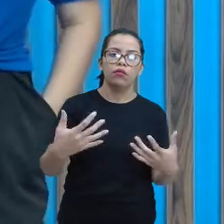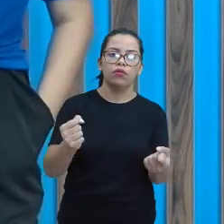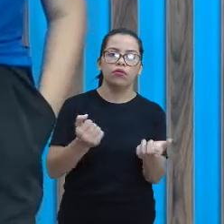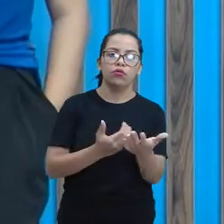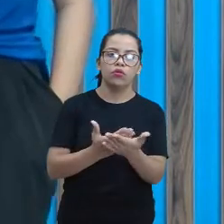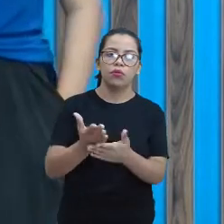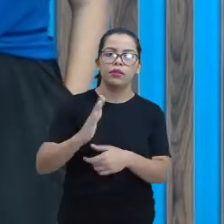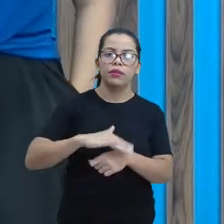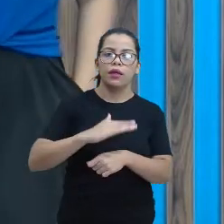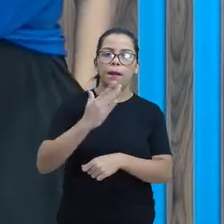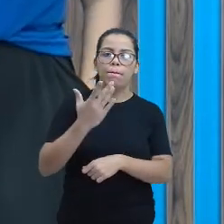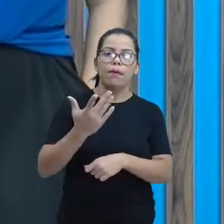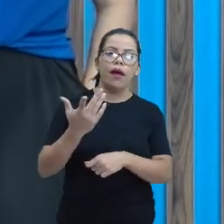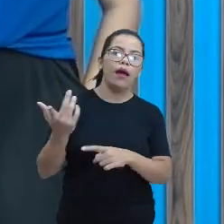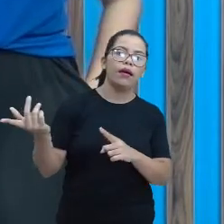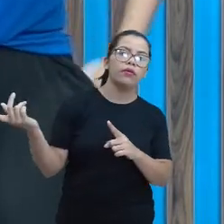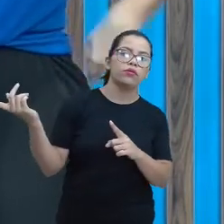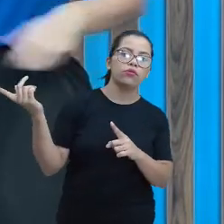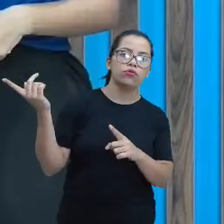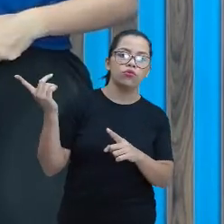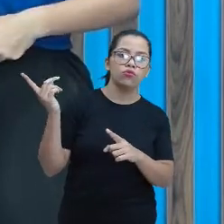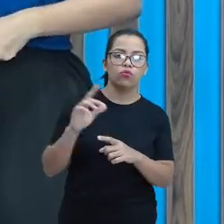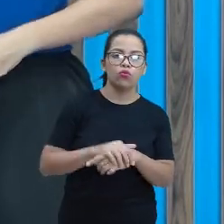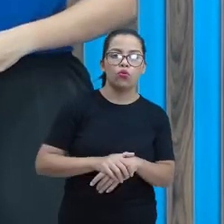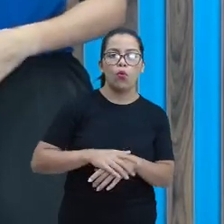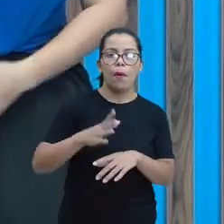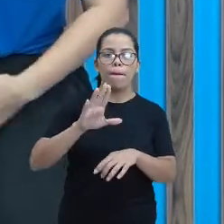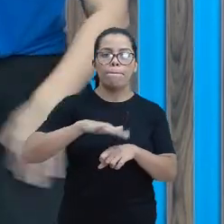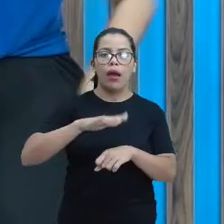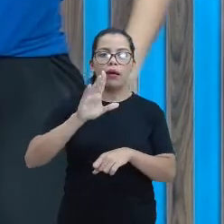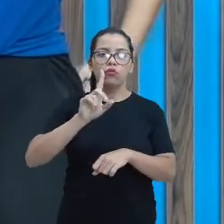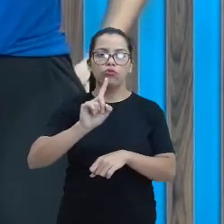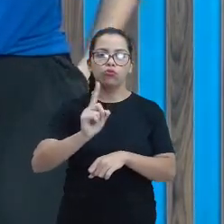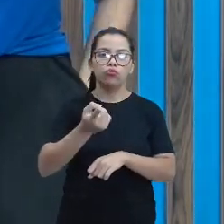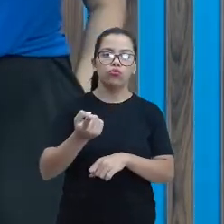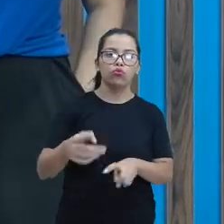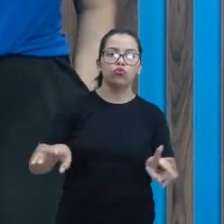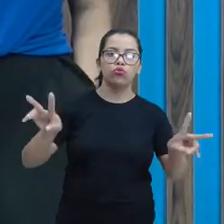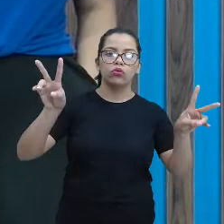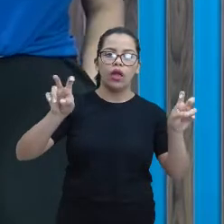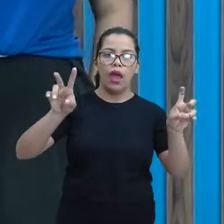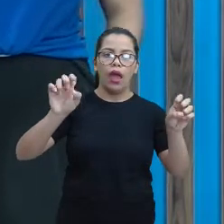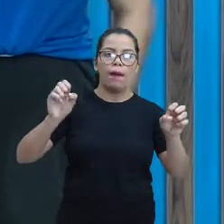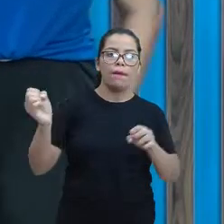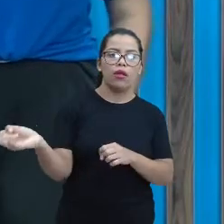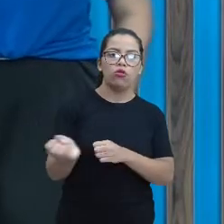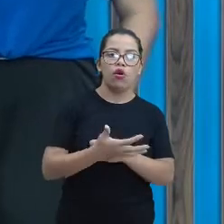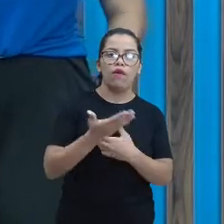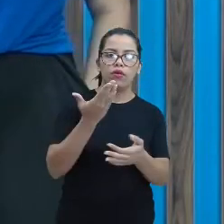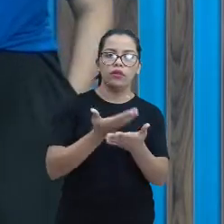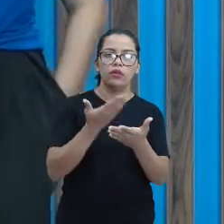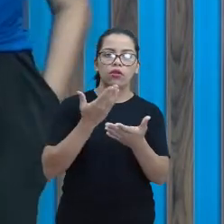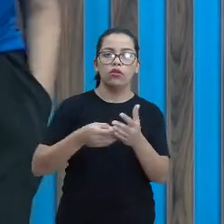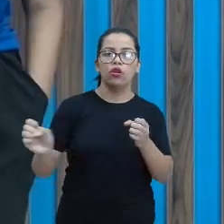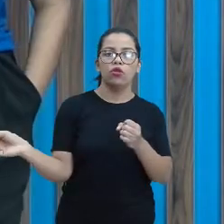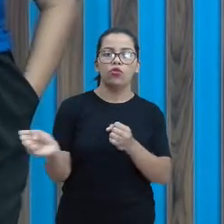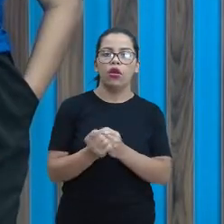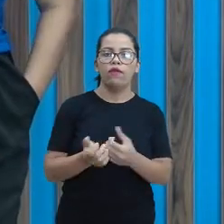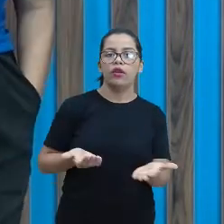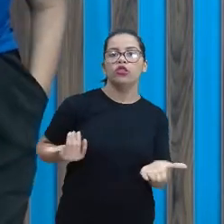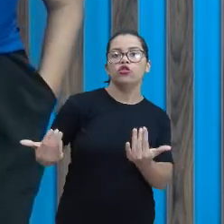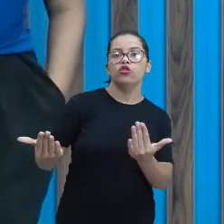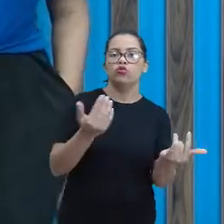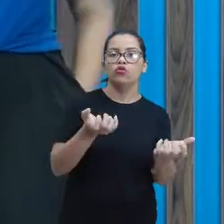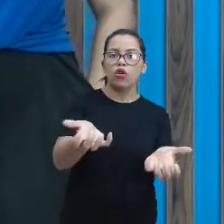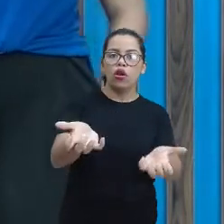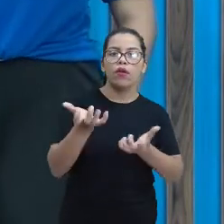começar mais um novo tema, novas aulas, novas discussões, tá certo? E eu queria saber de vocês. Vocês sabem o